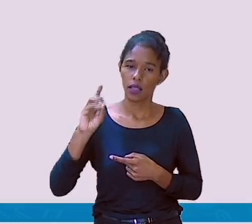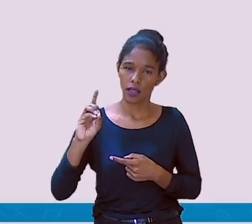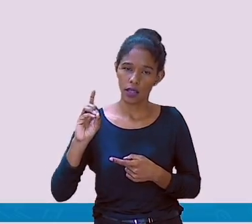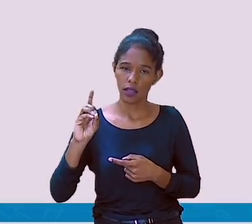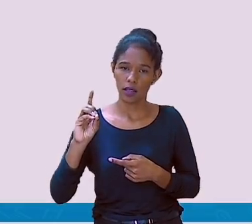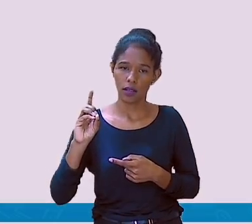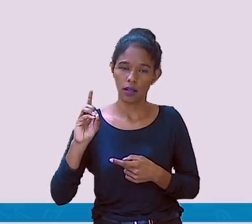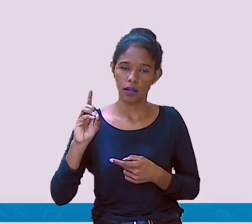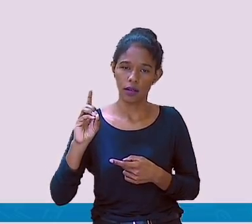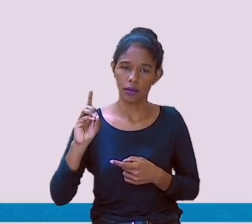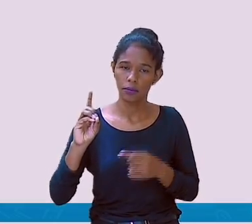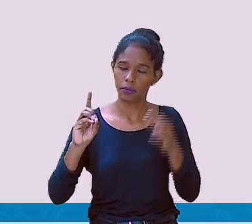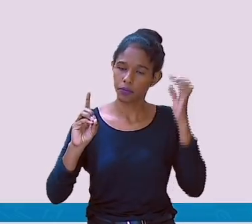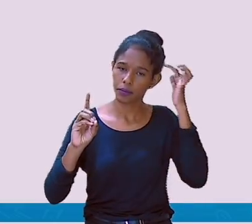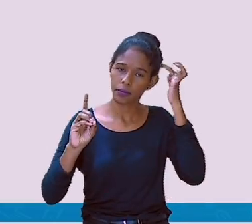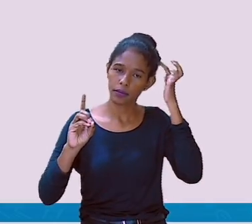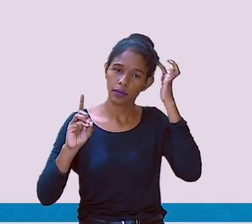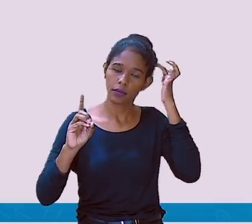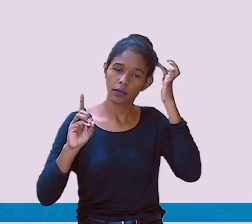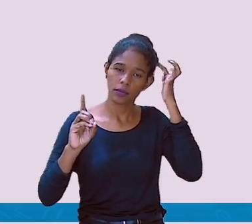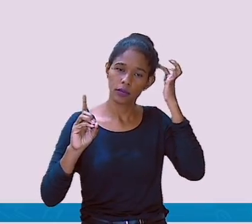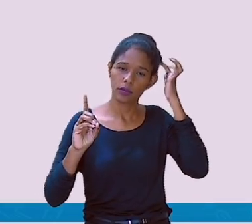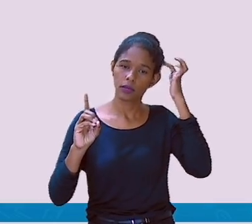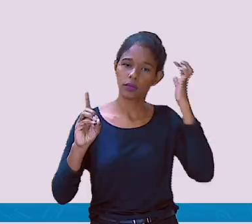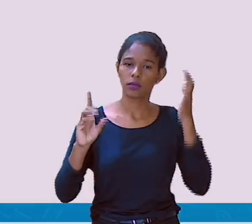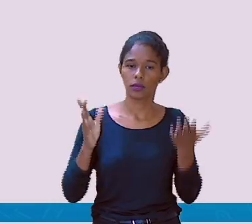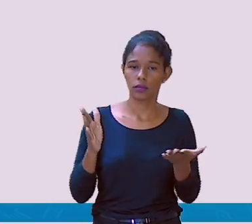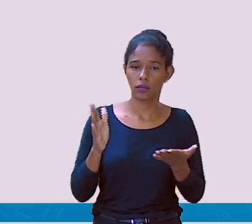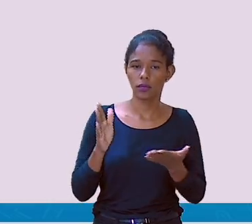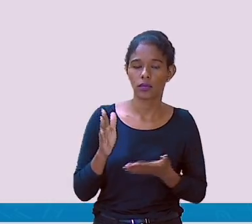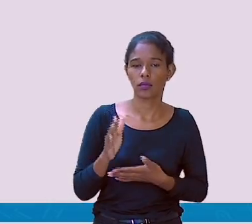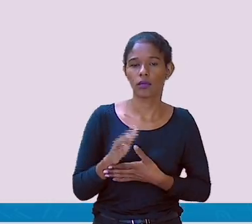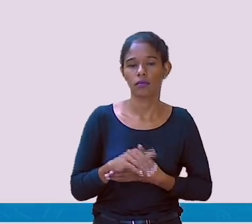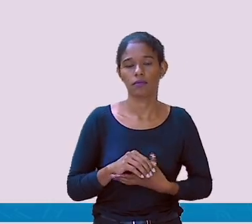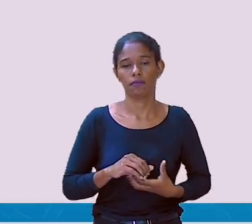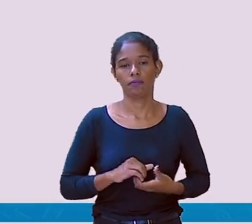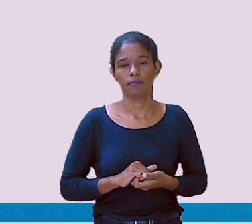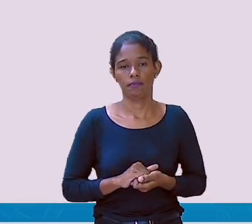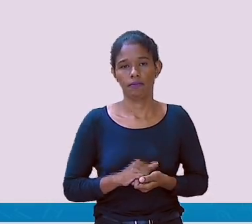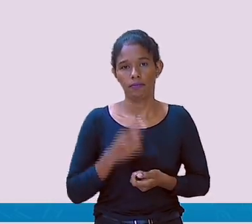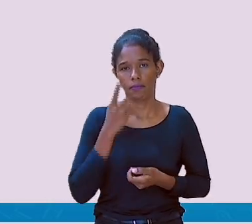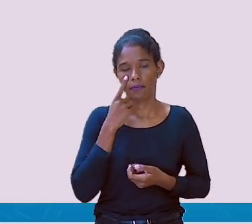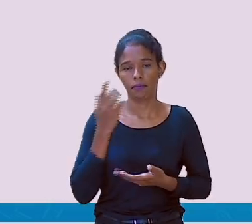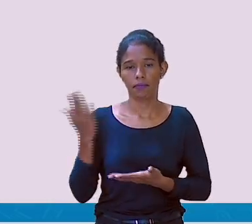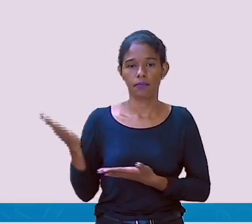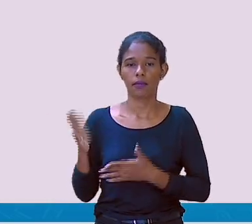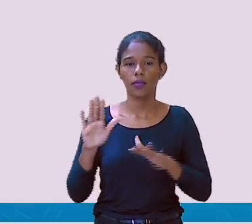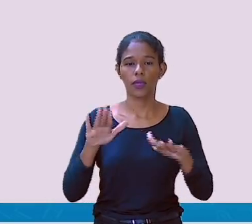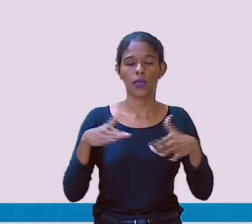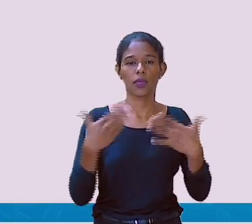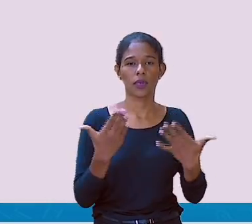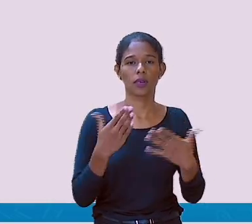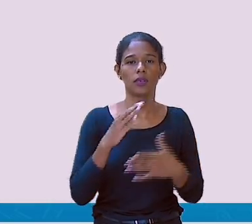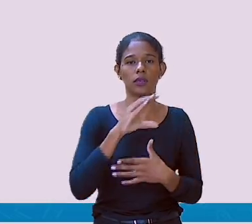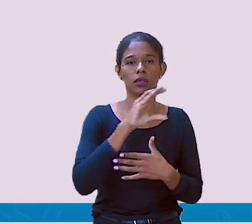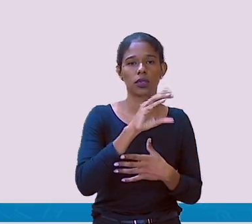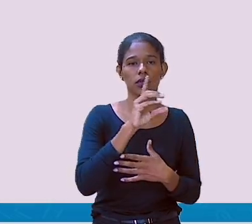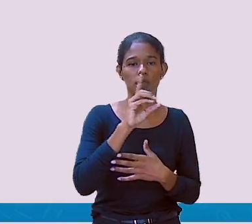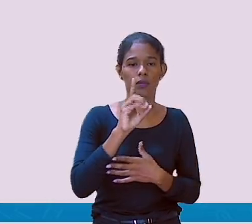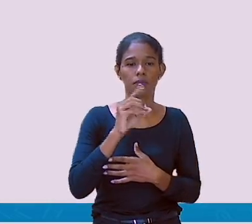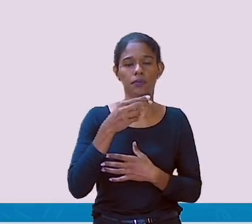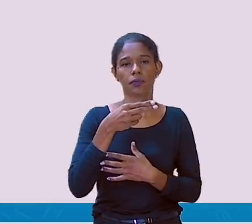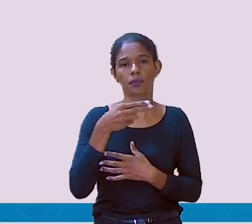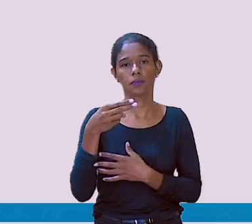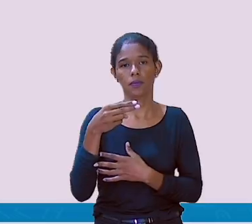troca a operação inversa. 2,5 CD. Então, CD